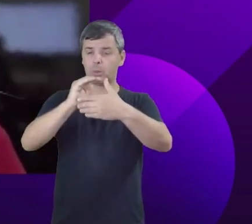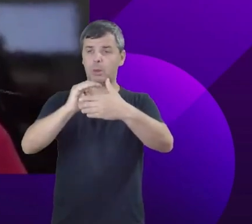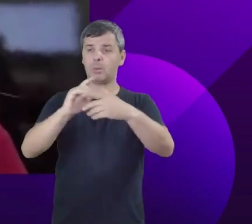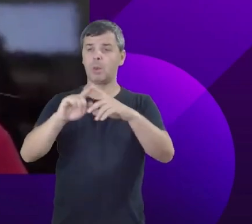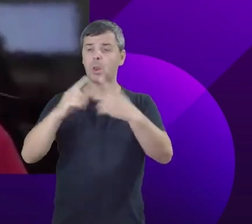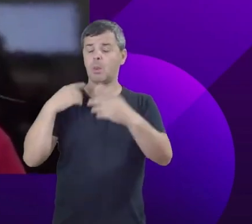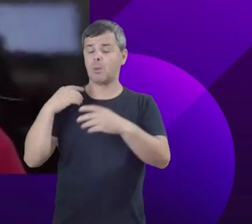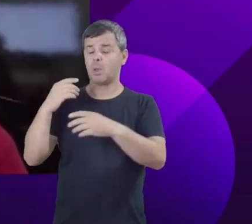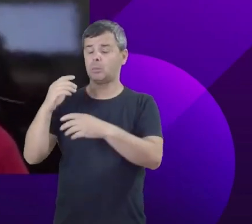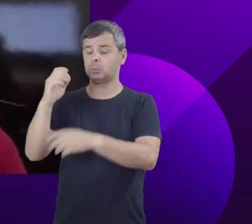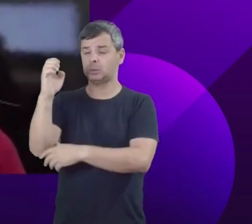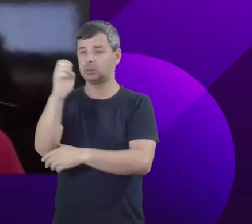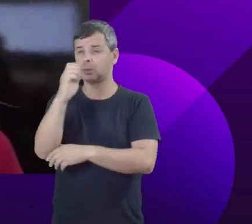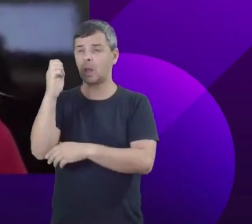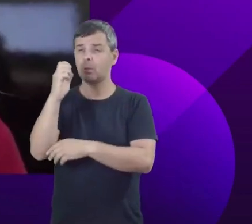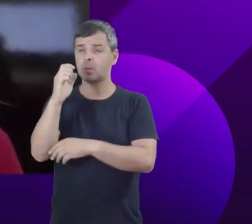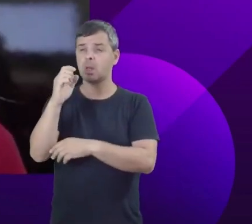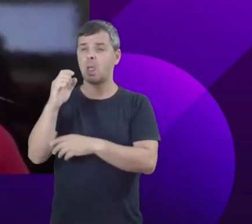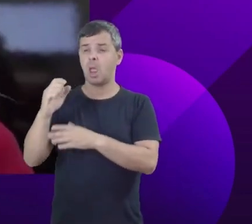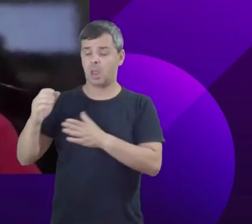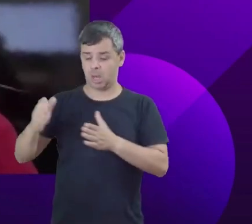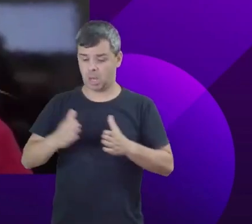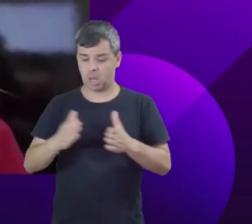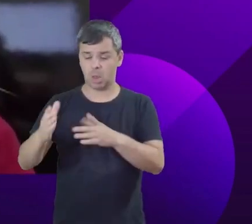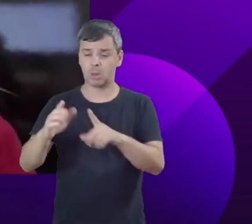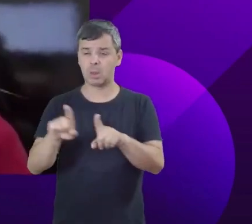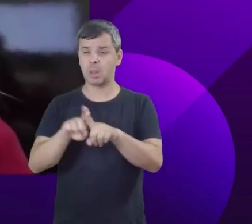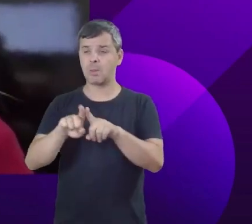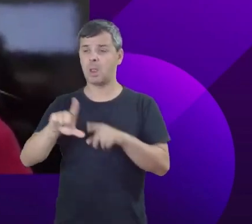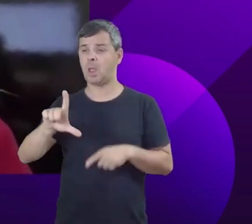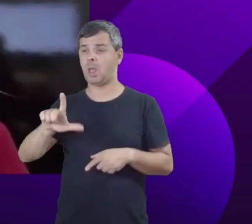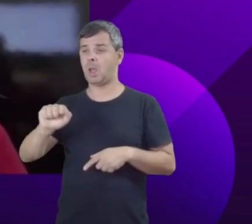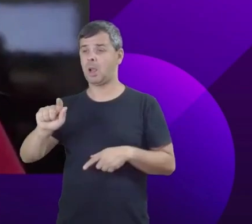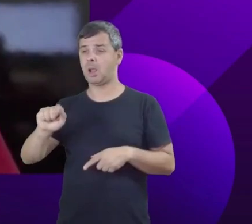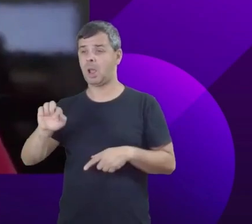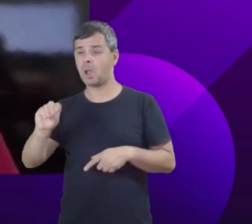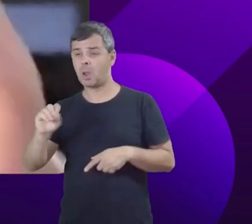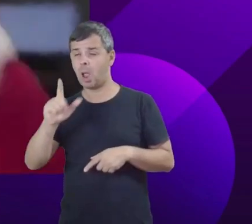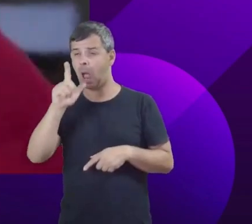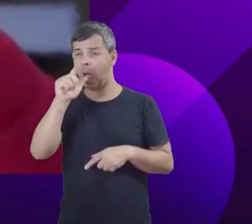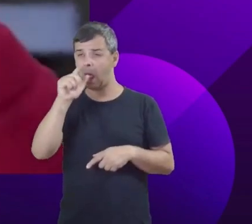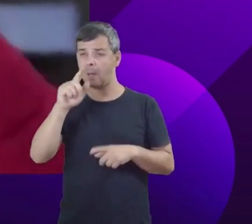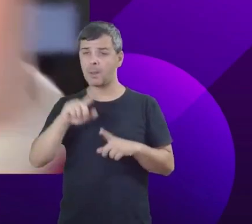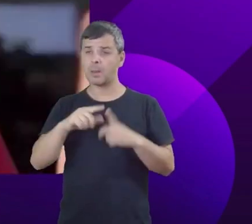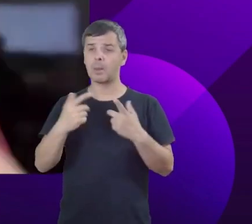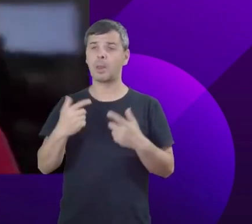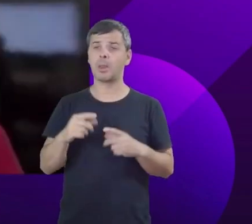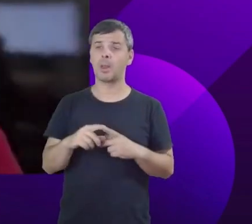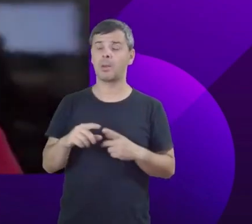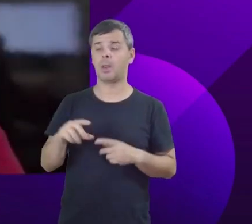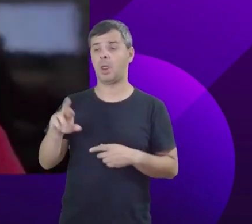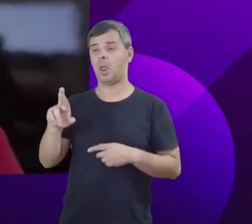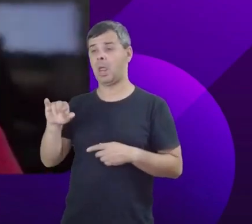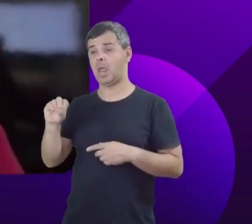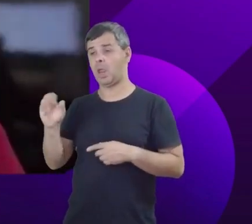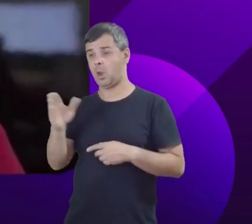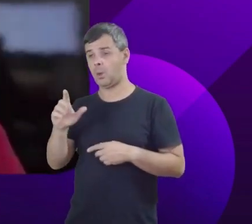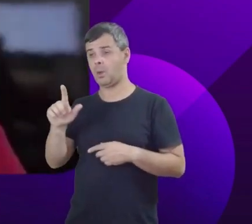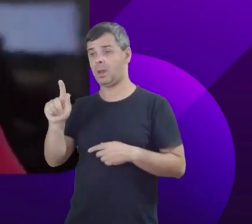que nós temos muitos rios e lagos, né, aqui no Rio Grande do Sul, até pelo nome também, né, Rio Grande do